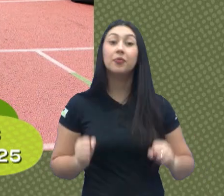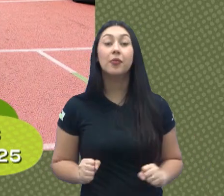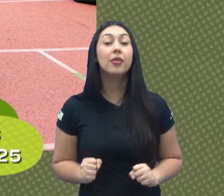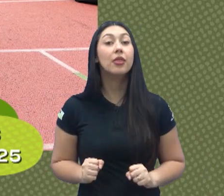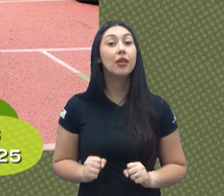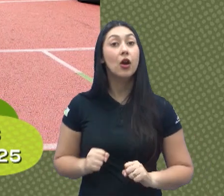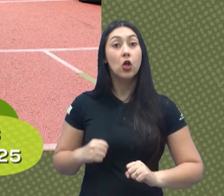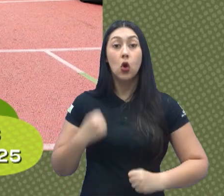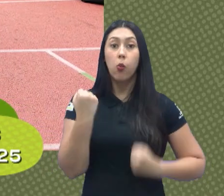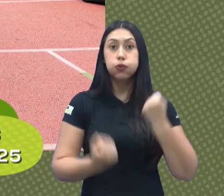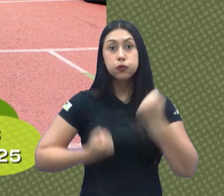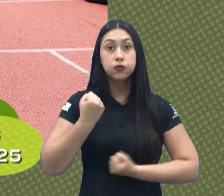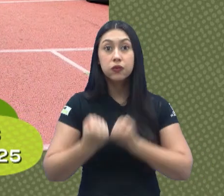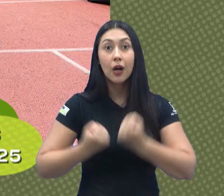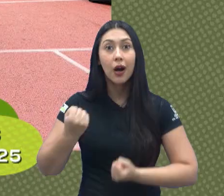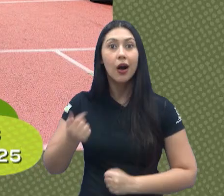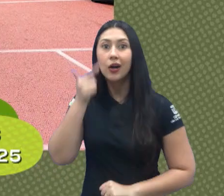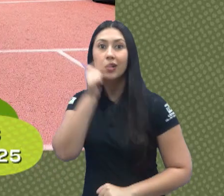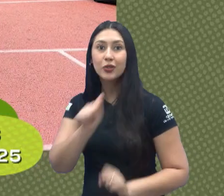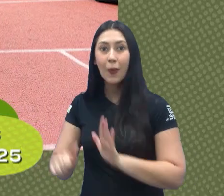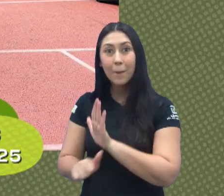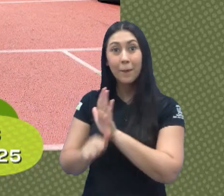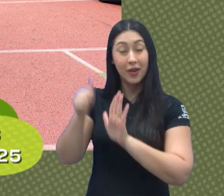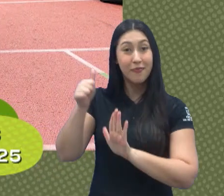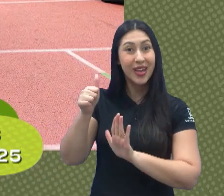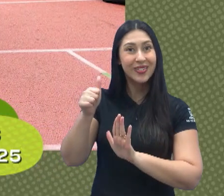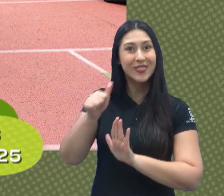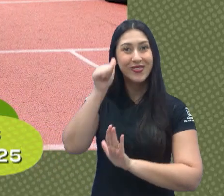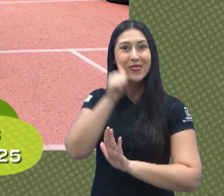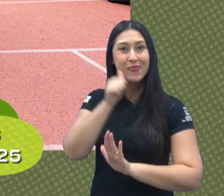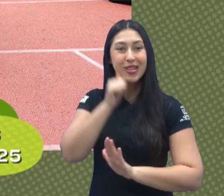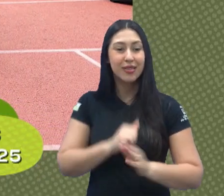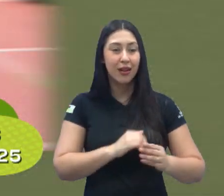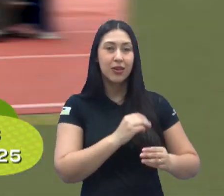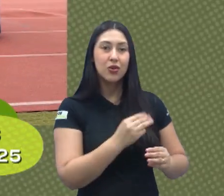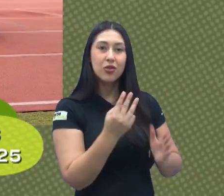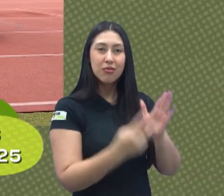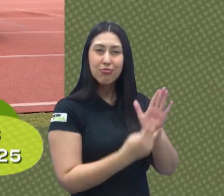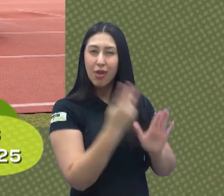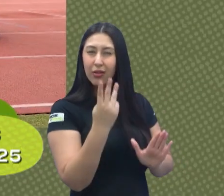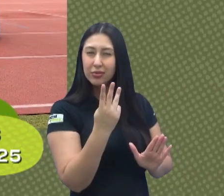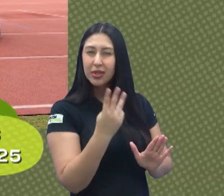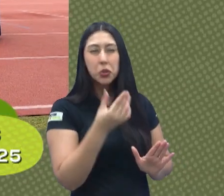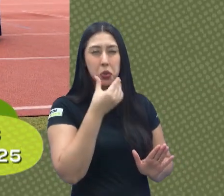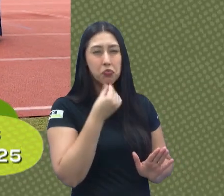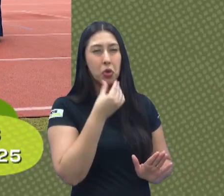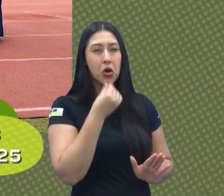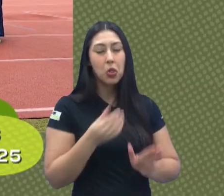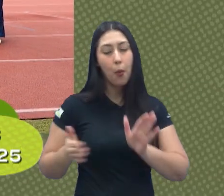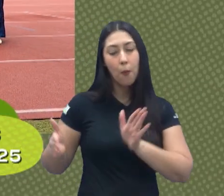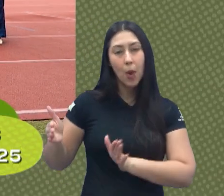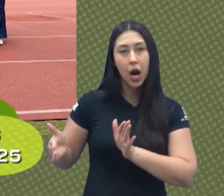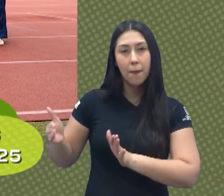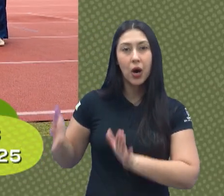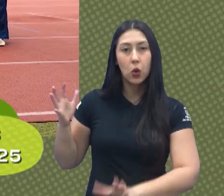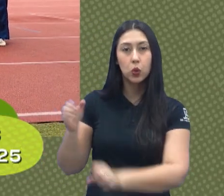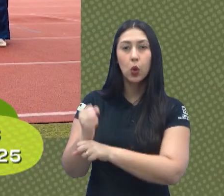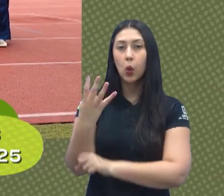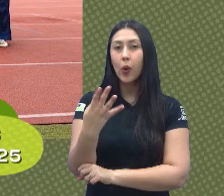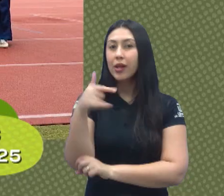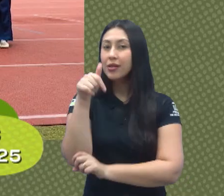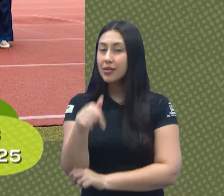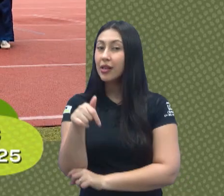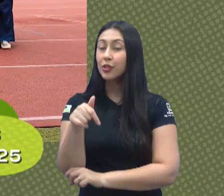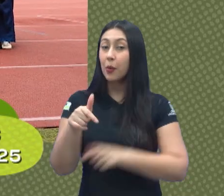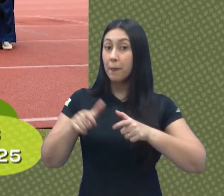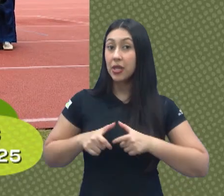cidade conquistou o 1º lugar no feminino e o 3º lugar no masculino na primeira fase, com 47 medalhas, sendo 40